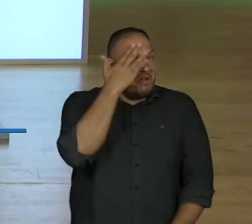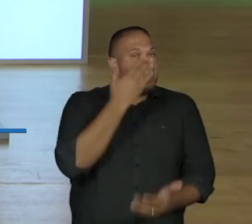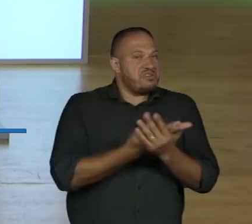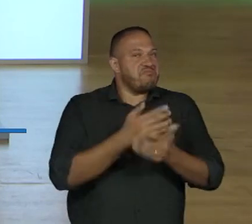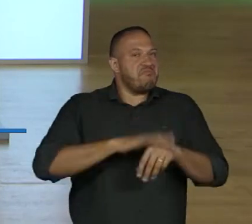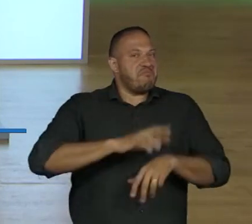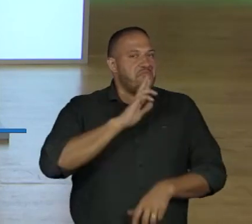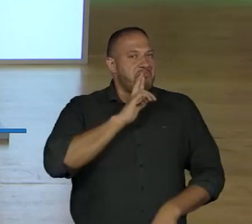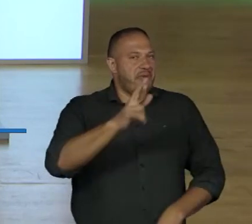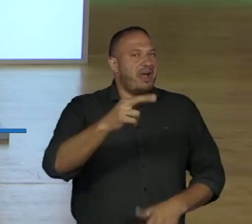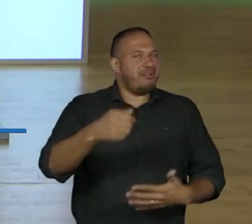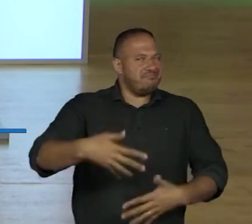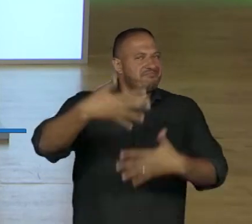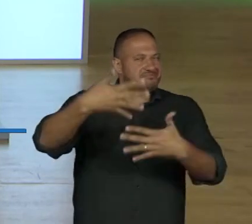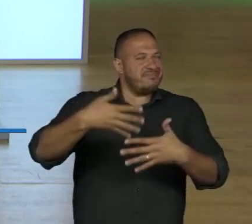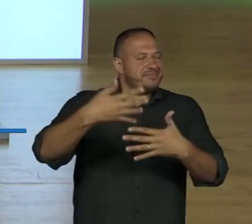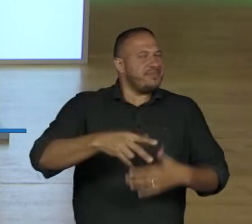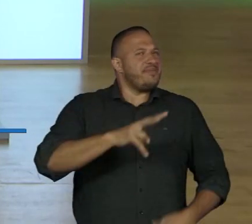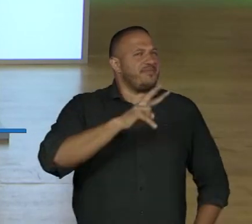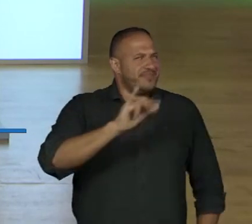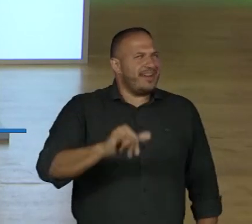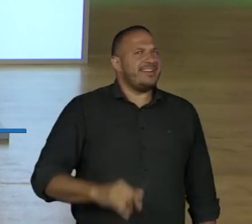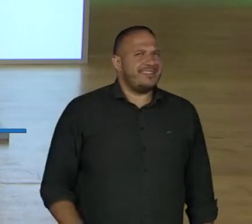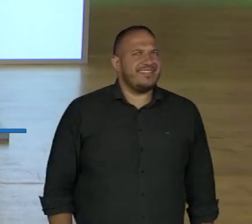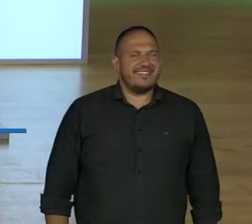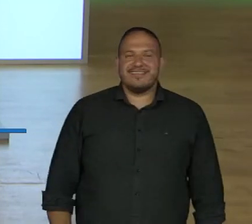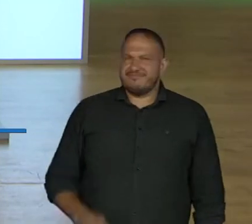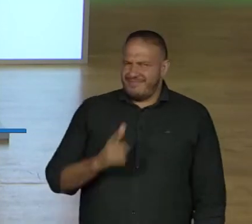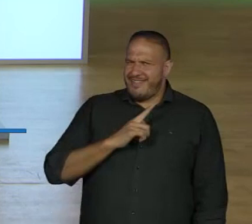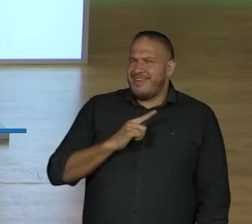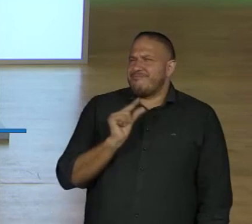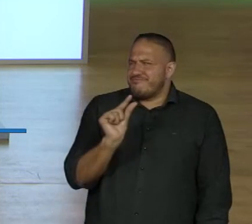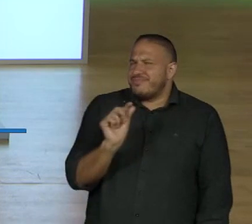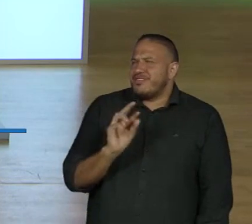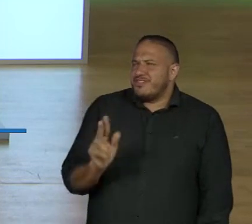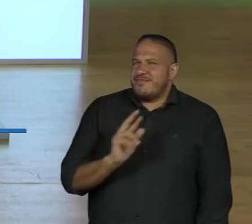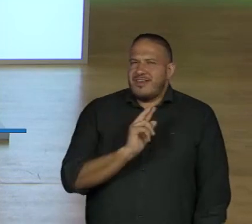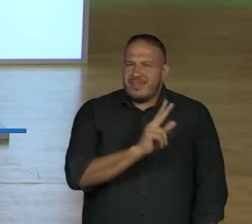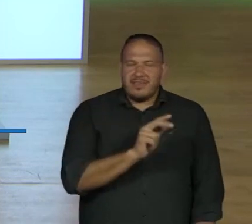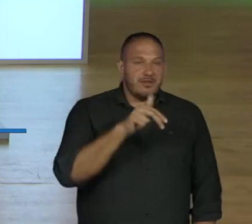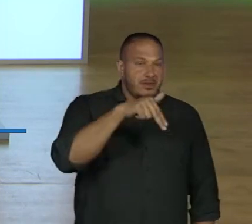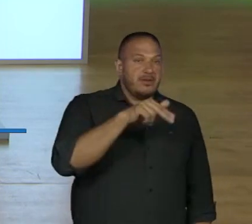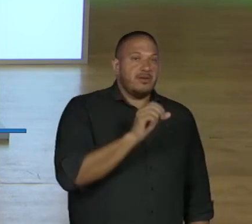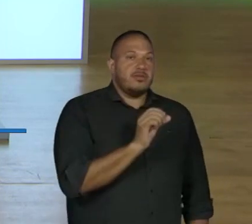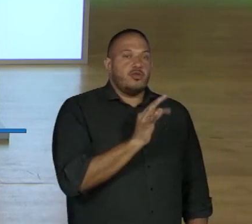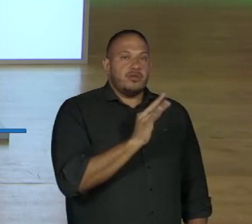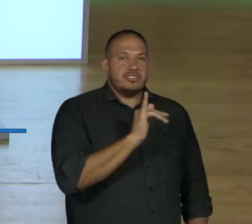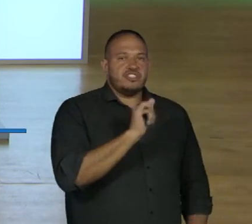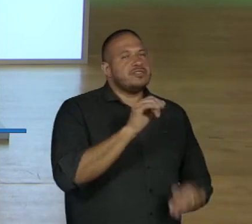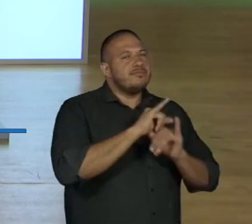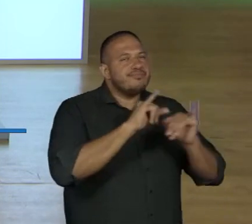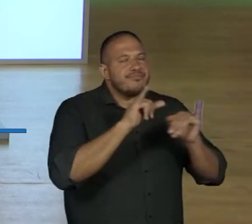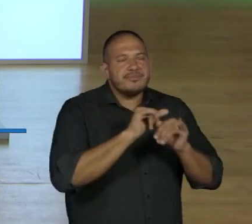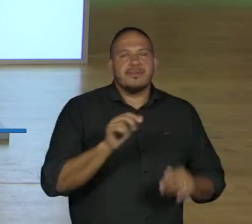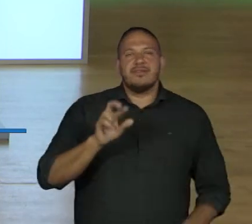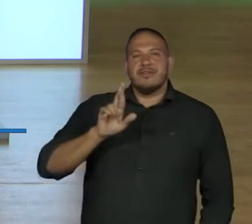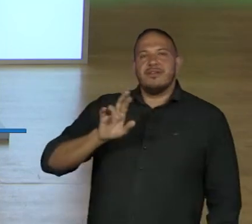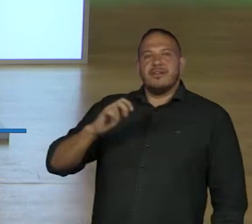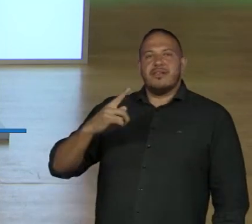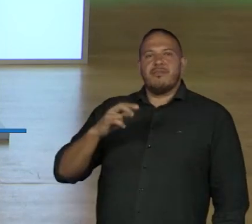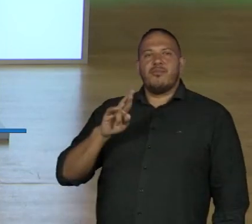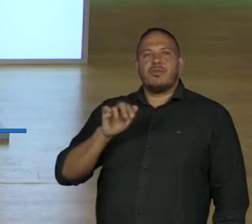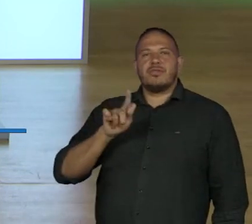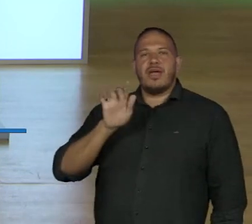sim, professora. Eu acredito que sim. Há uma diferença, né, entre notícia e reportagem. Sim. Será que eles